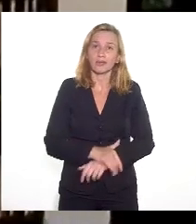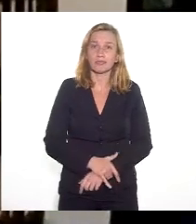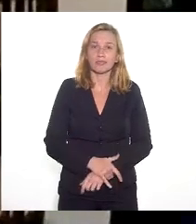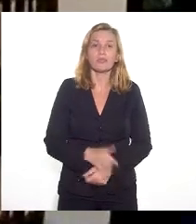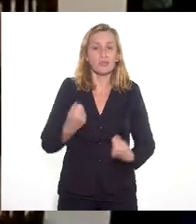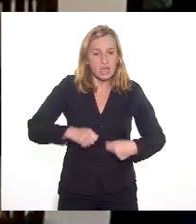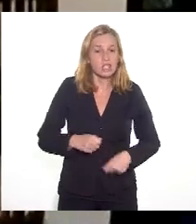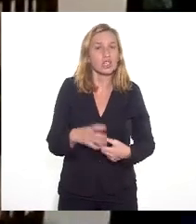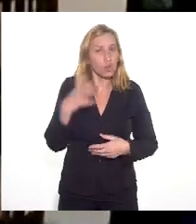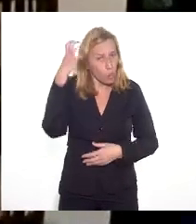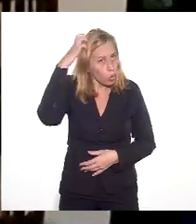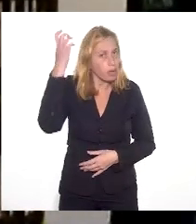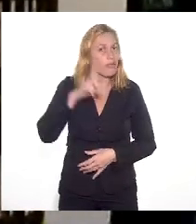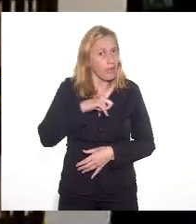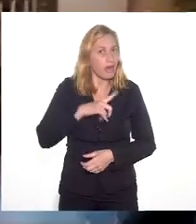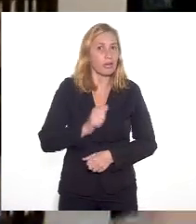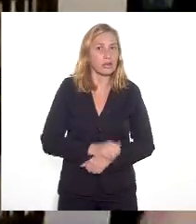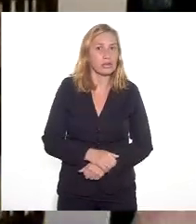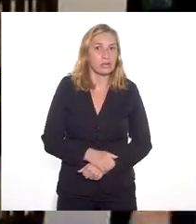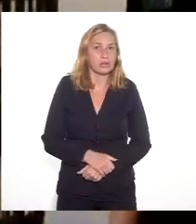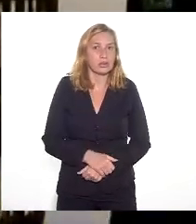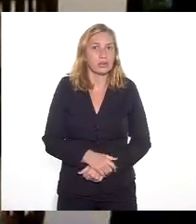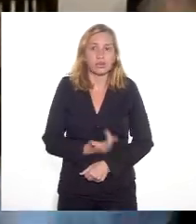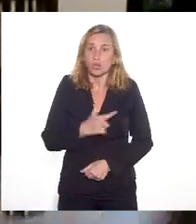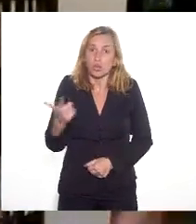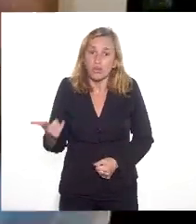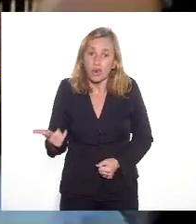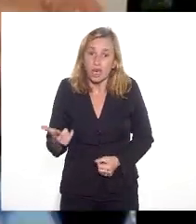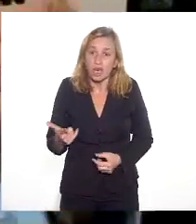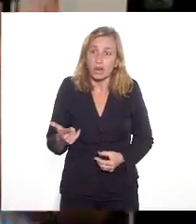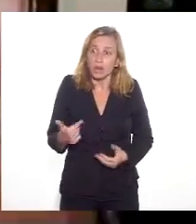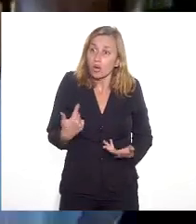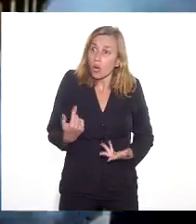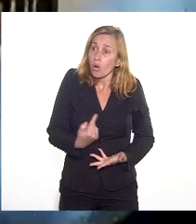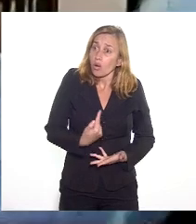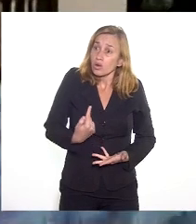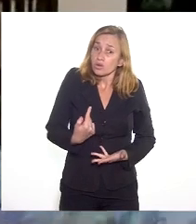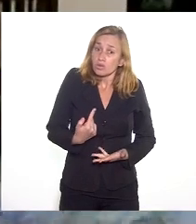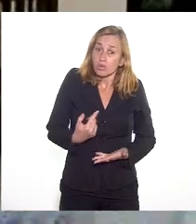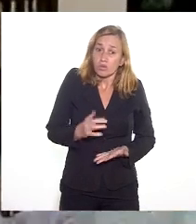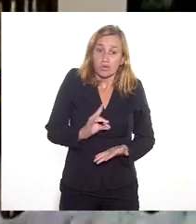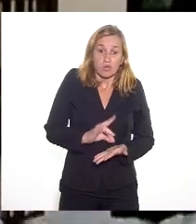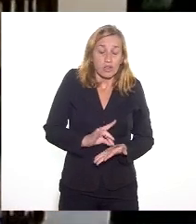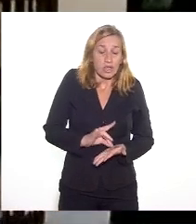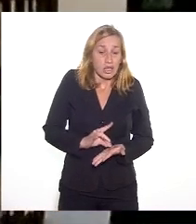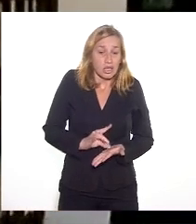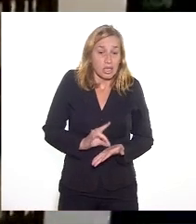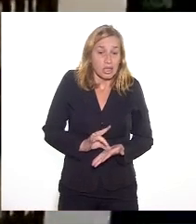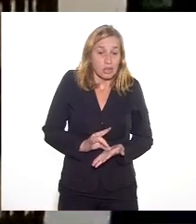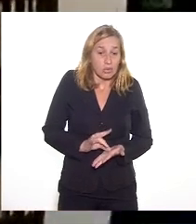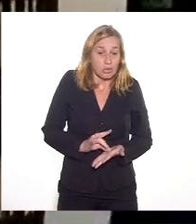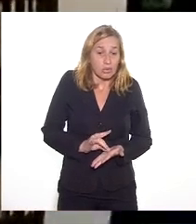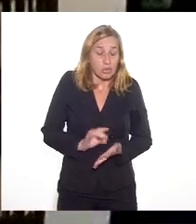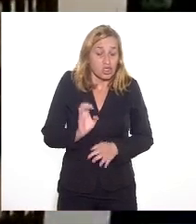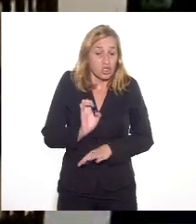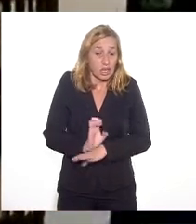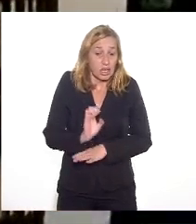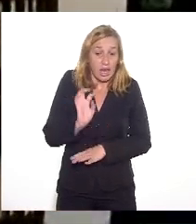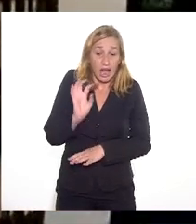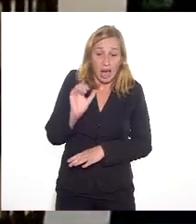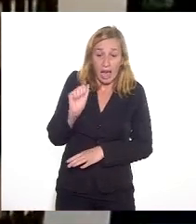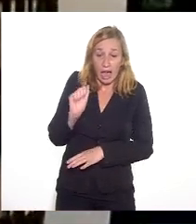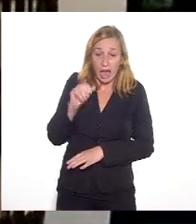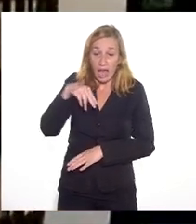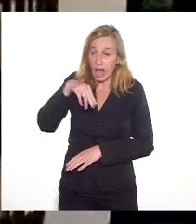impunidade. Senão, nós vamos entrar no verdadeiro estado de anomia